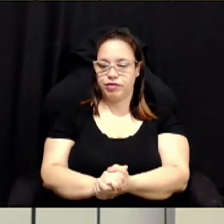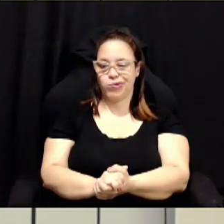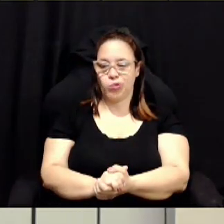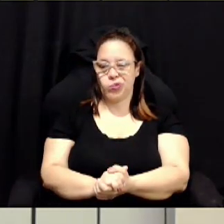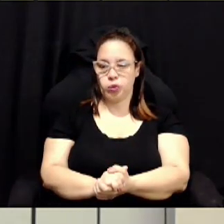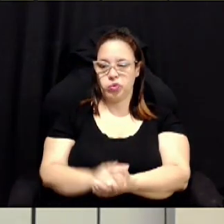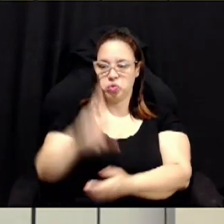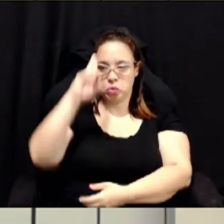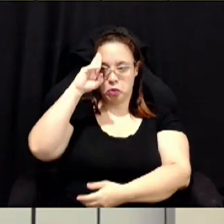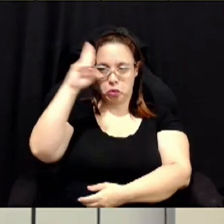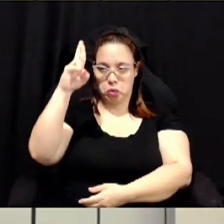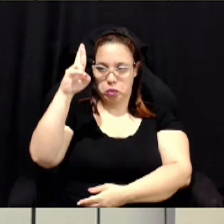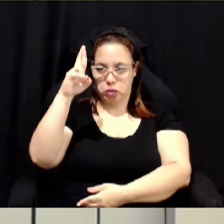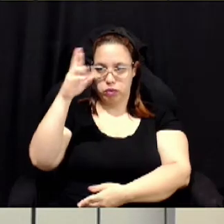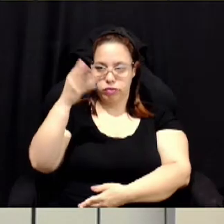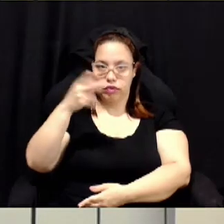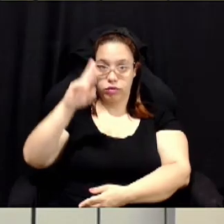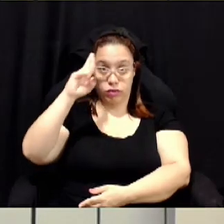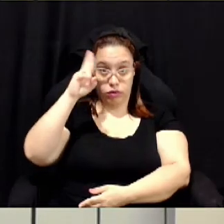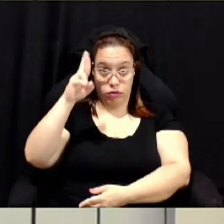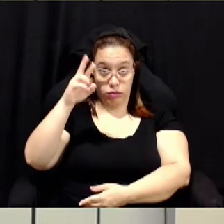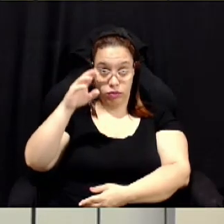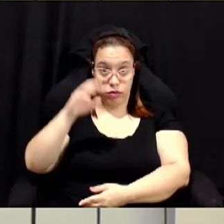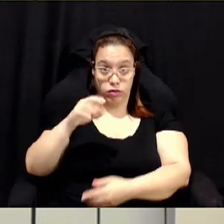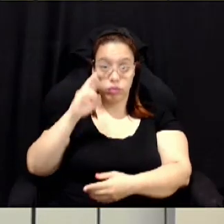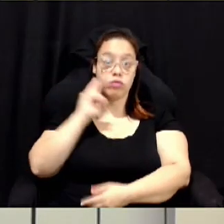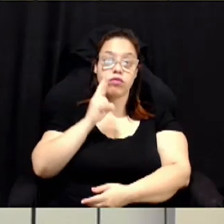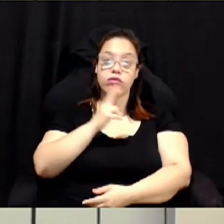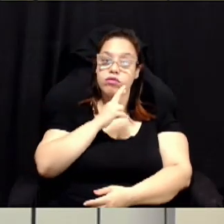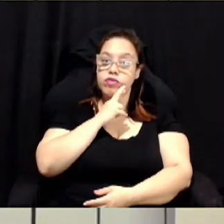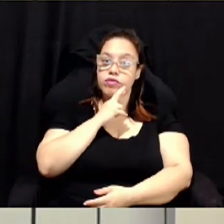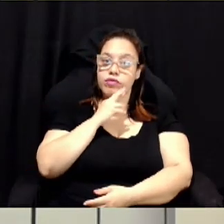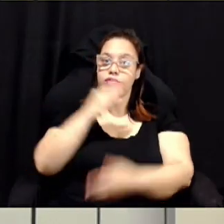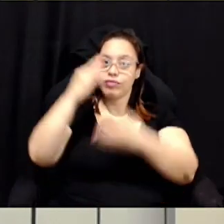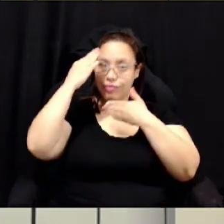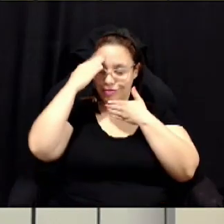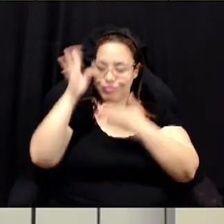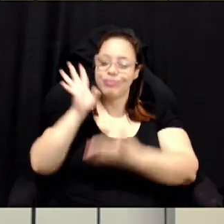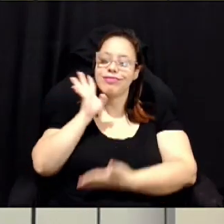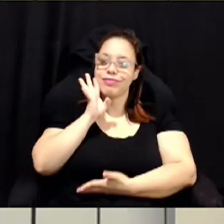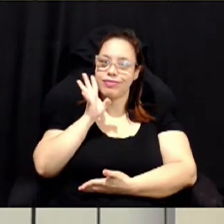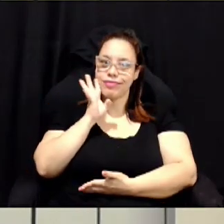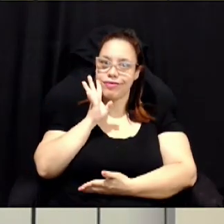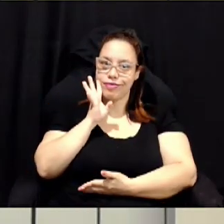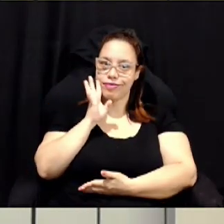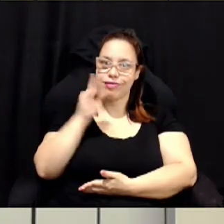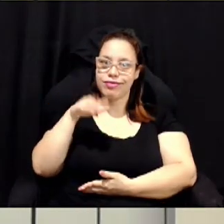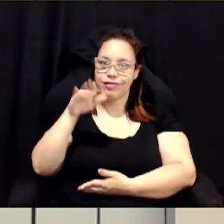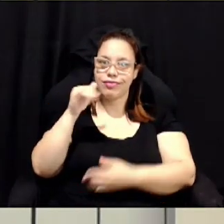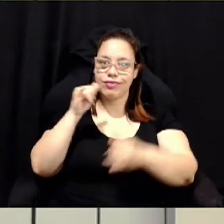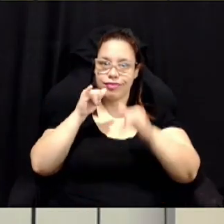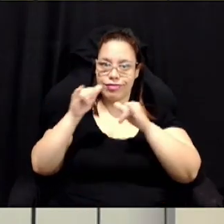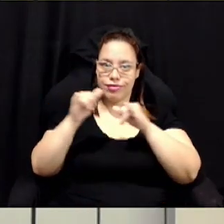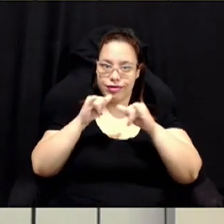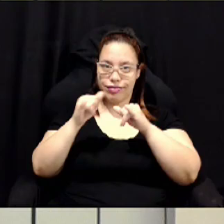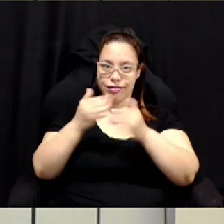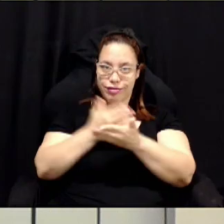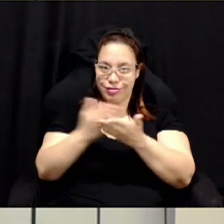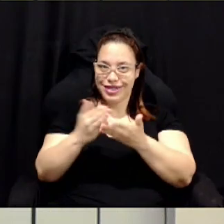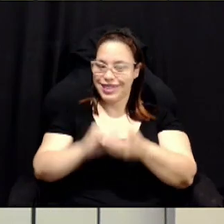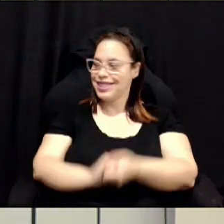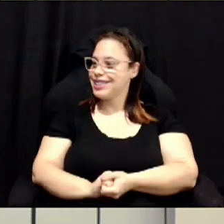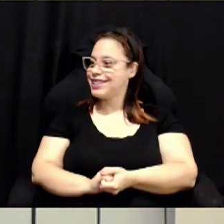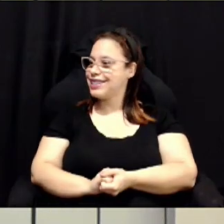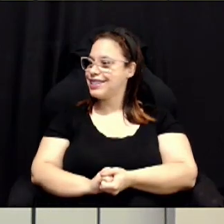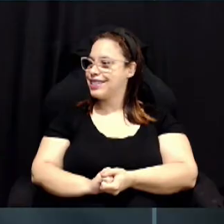e proprietário aí do restaurante muito bacana. Só que tem mais Jornal Câmara Notícia a partir de agora.